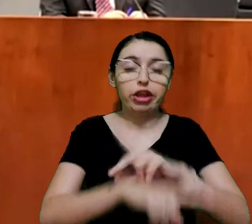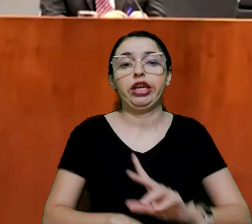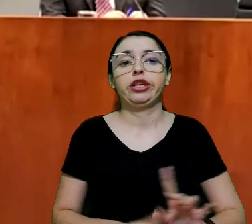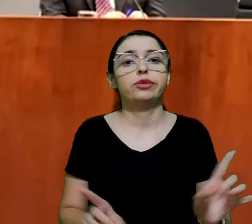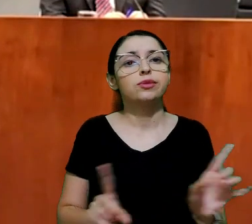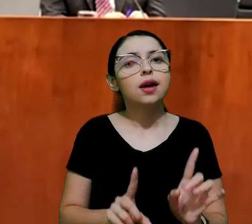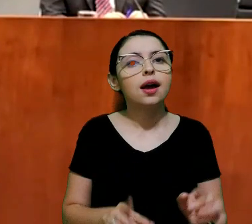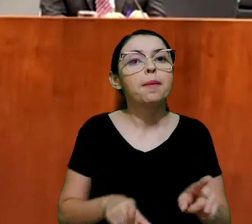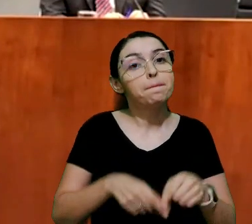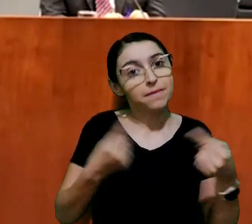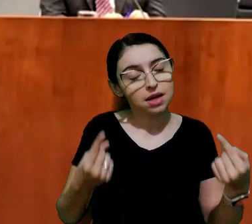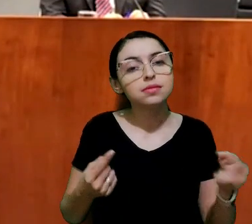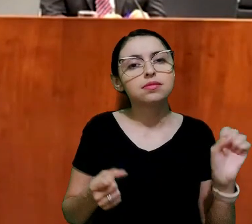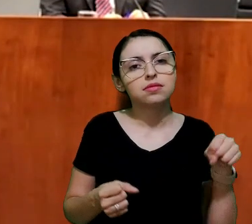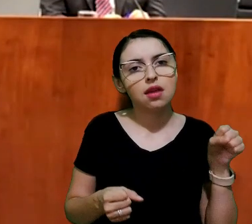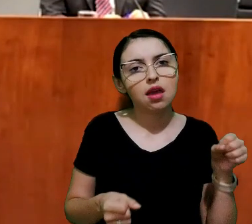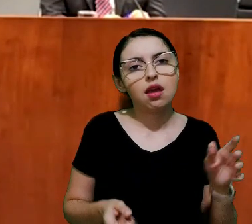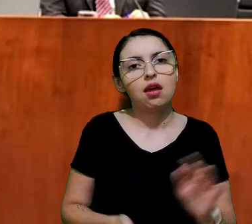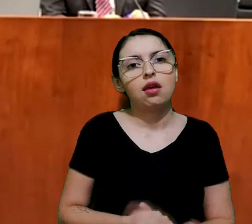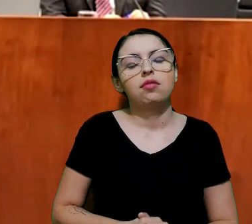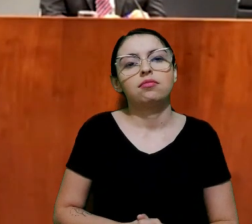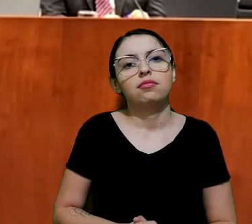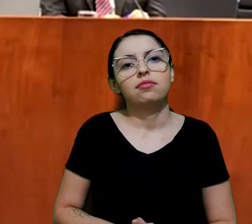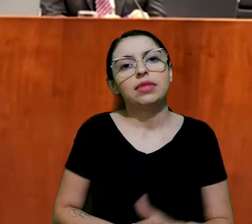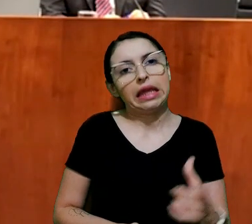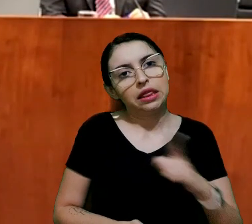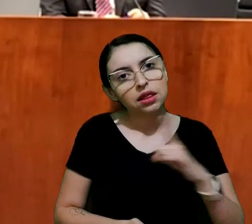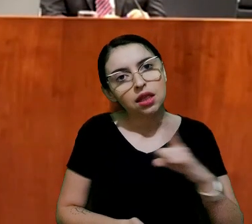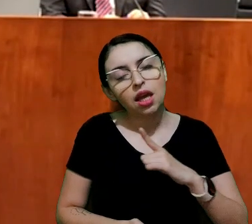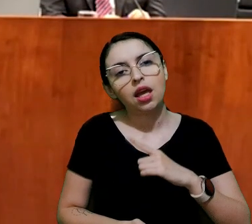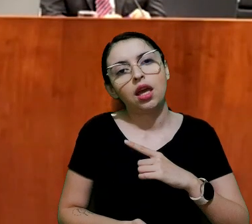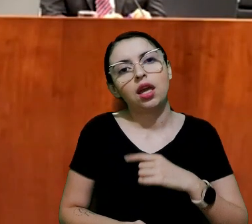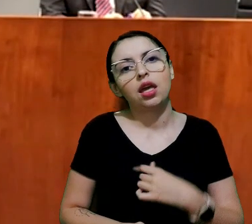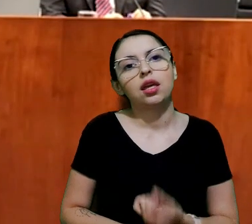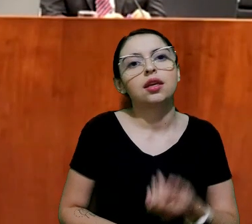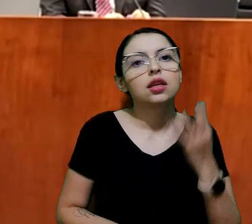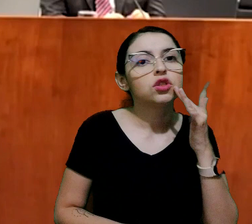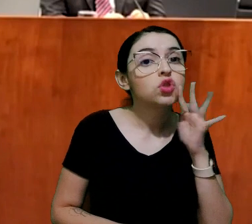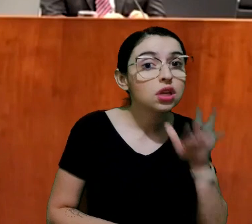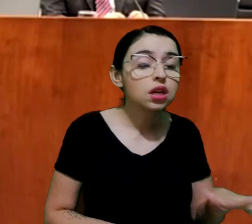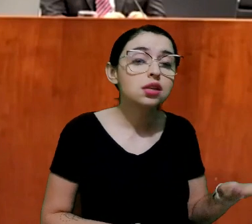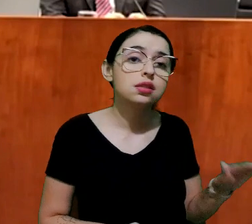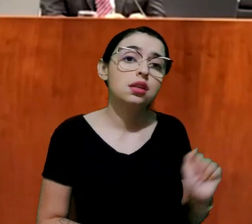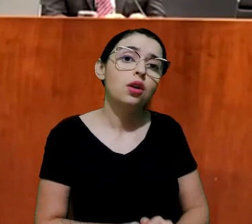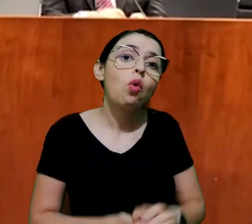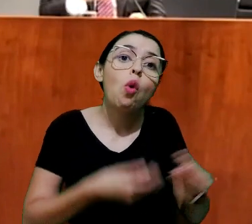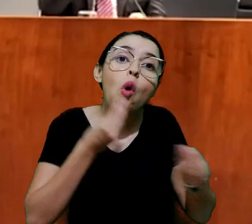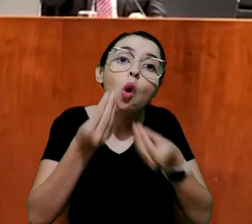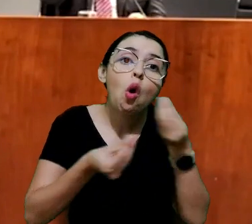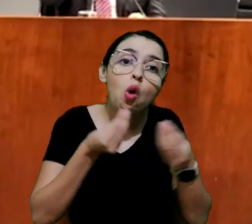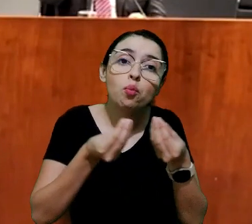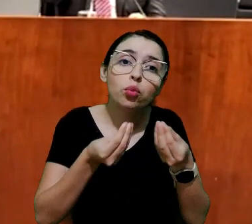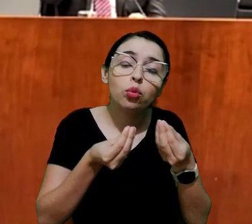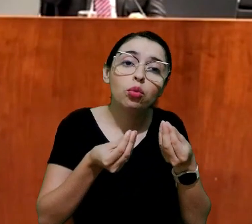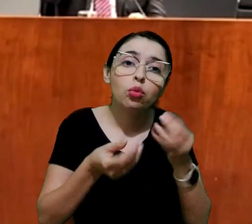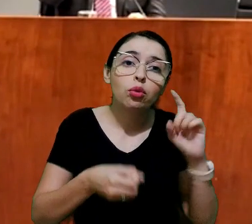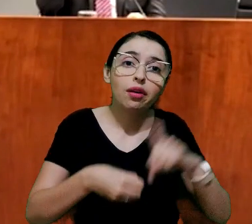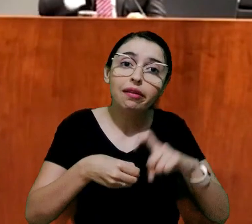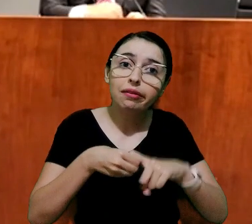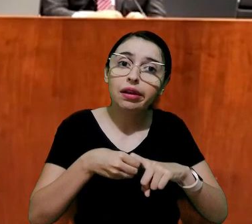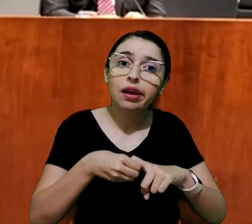Mas estão sendo feitos registros de criancinhas pequeninas. Como é que você pode ter a filiação de alguém